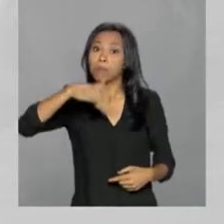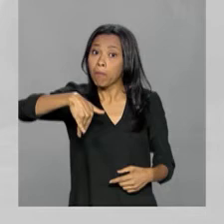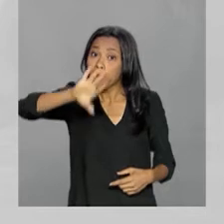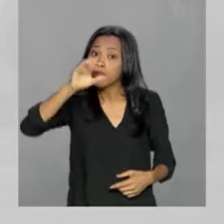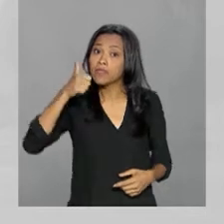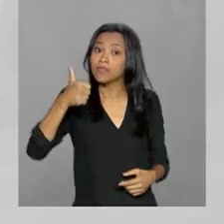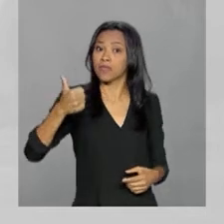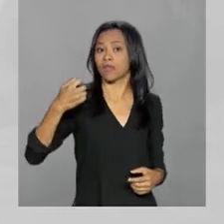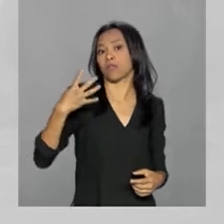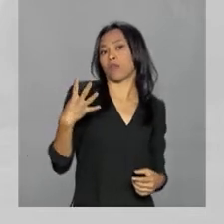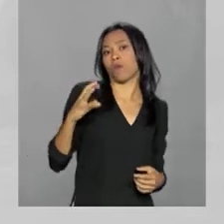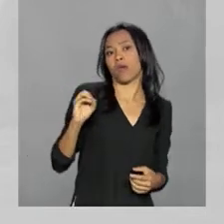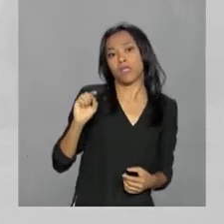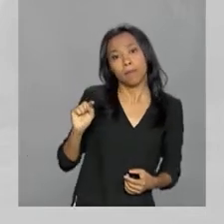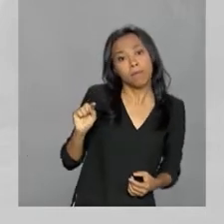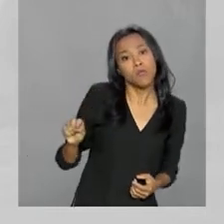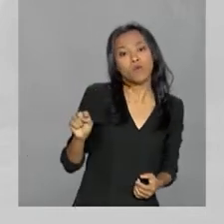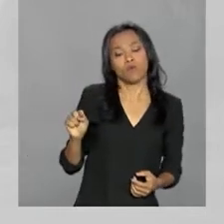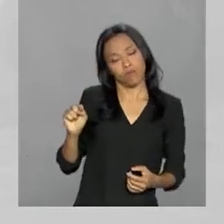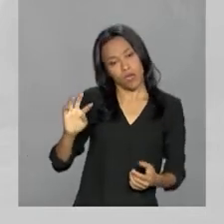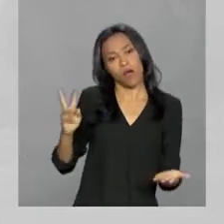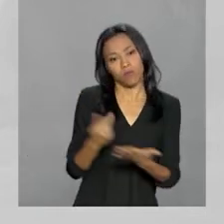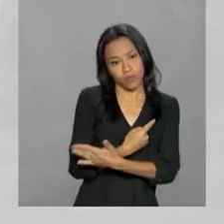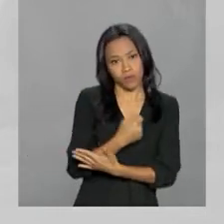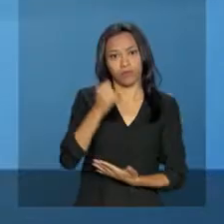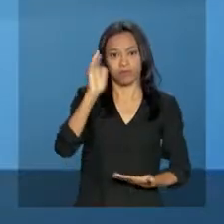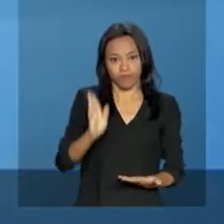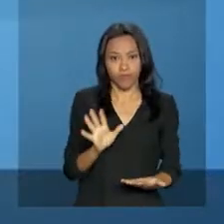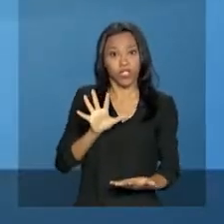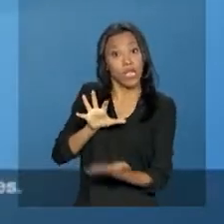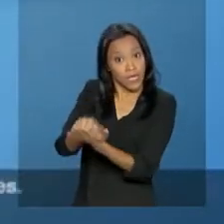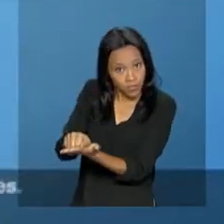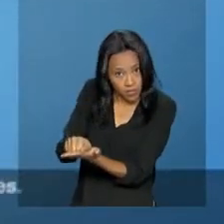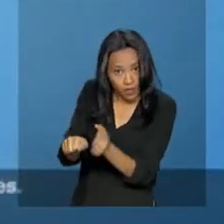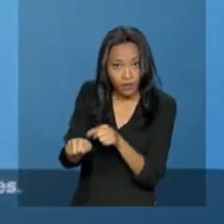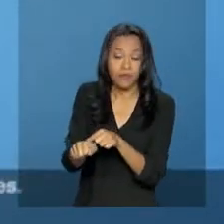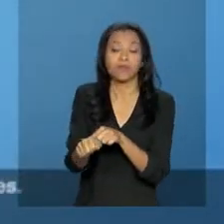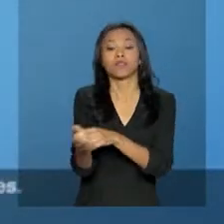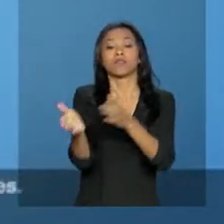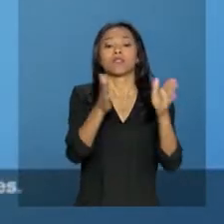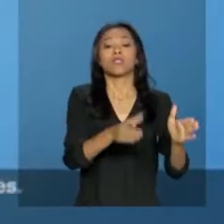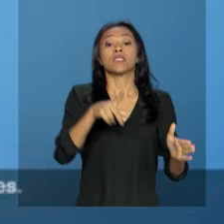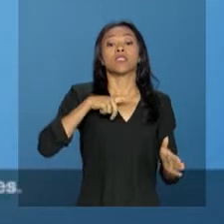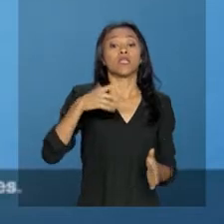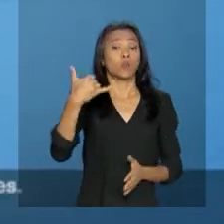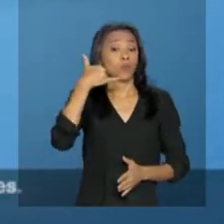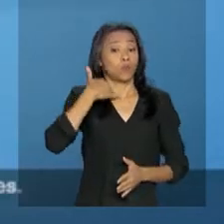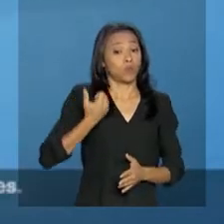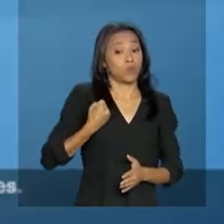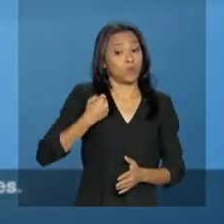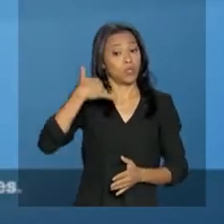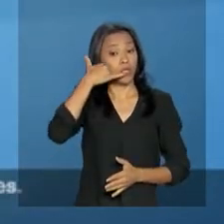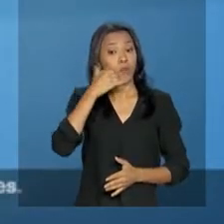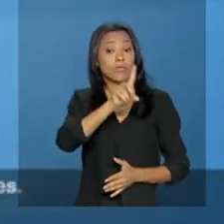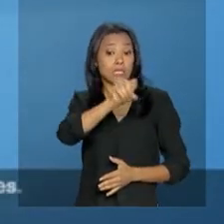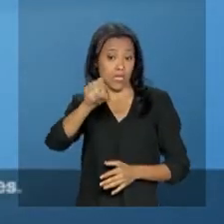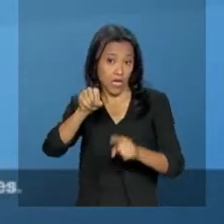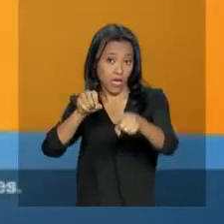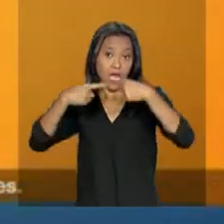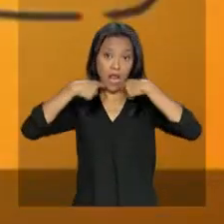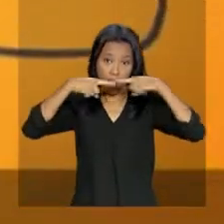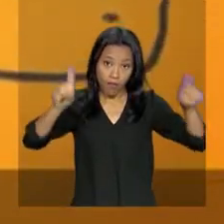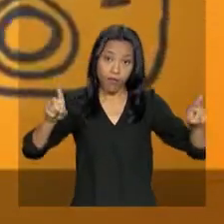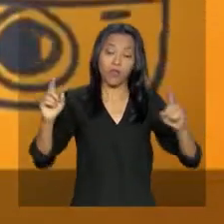140 mil casos de violência sexual registrados. O país possui no Disque 100 um canal para denúncias. Em